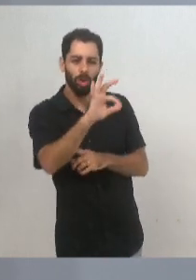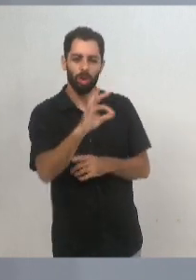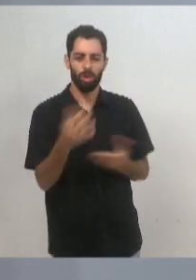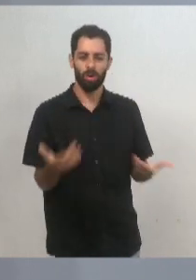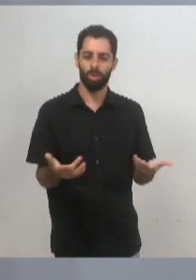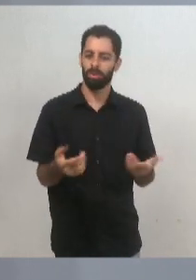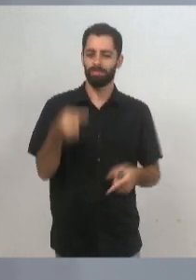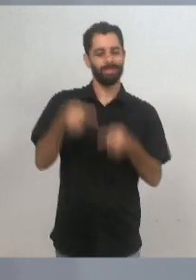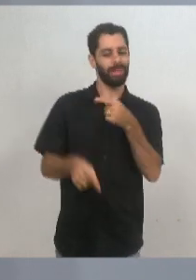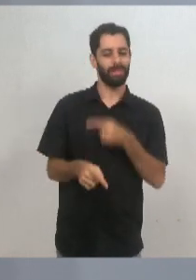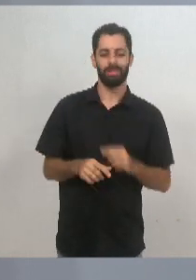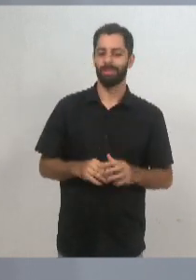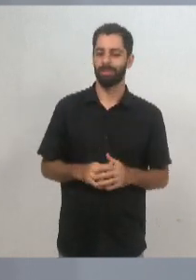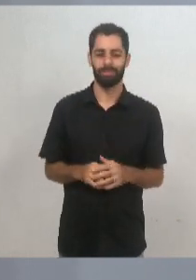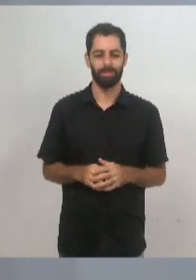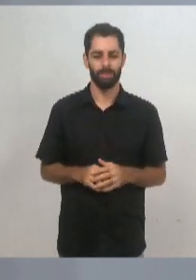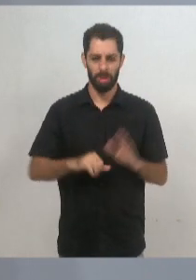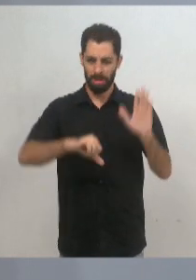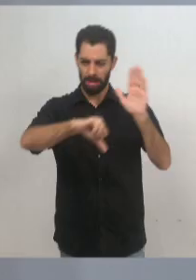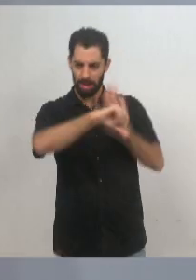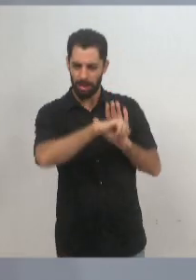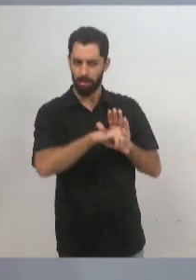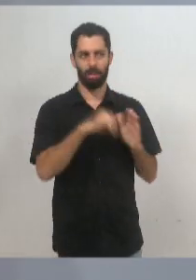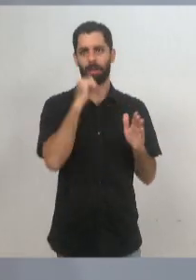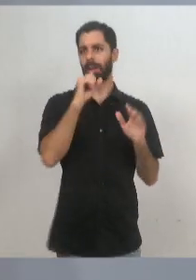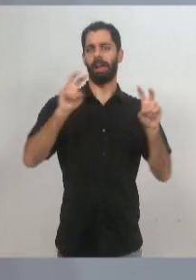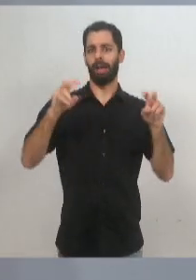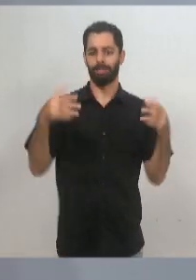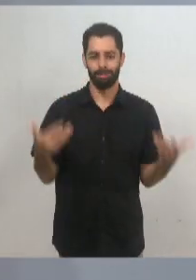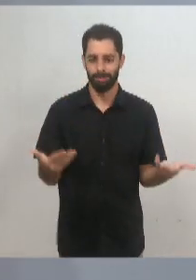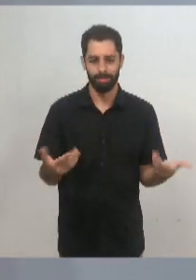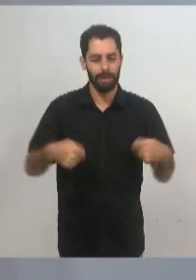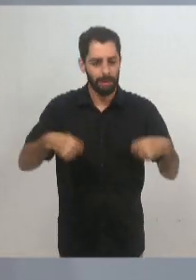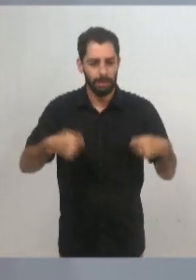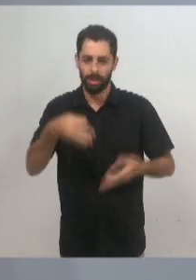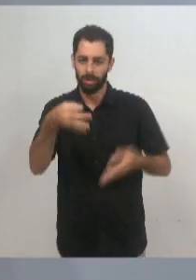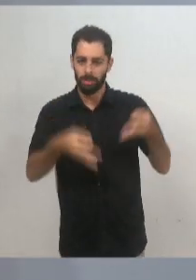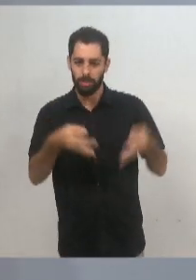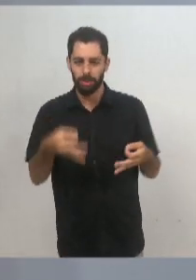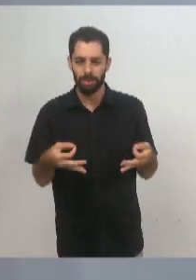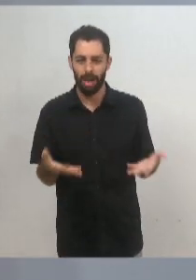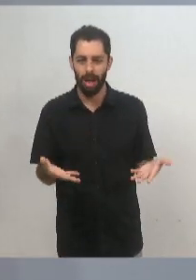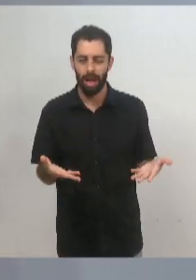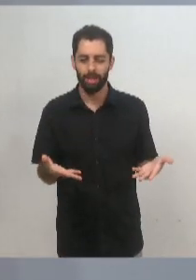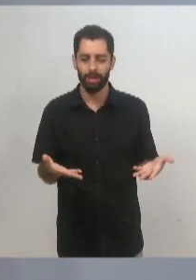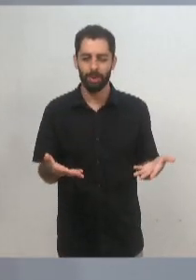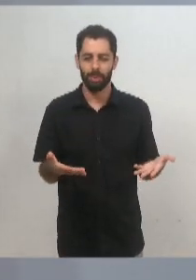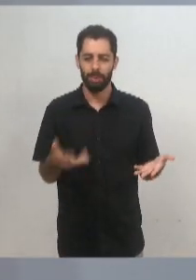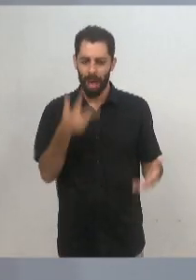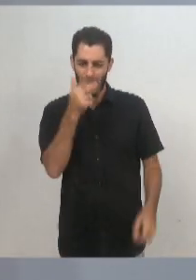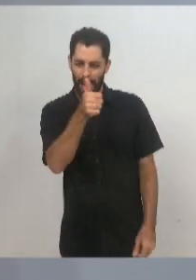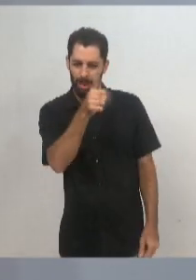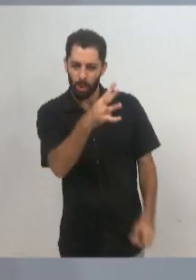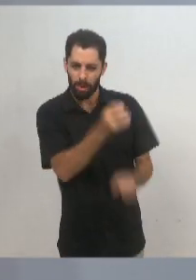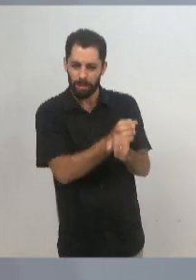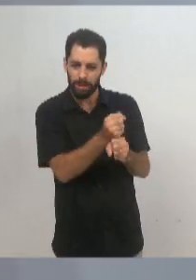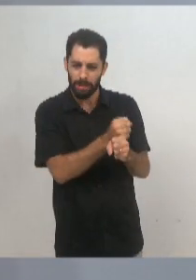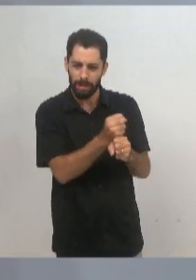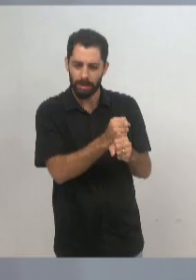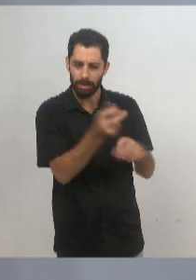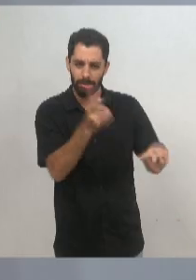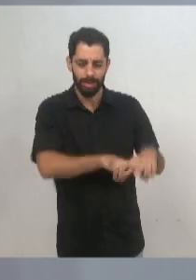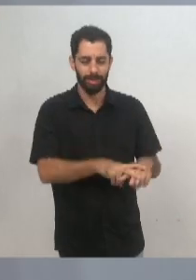já é demais. Um crime, de fato, muito grave. E que precisa ser julgado uma pena de 14